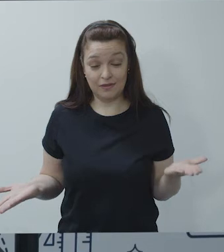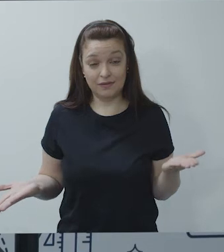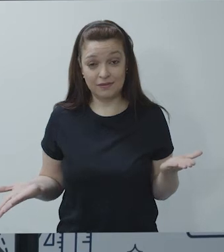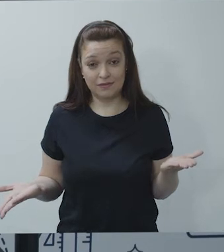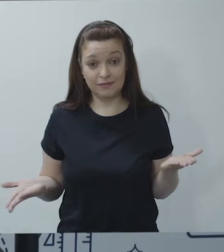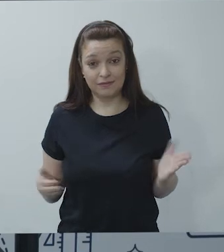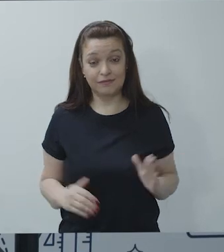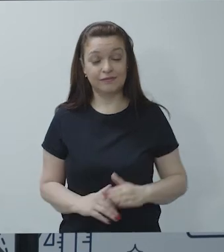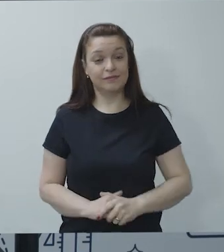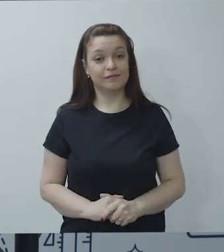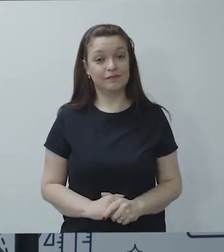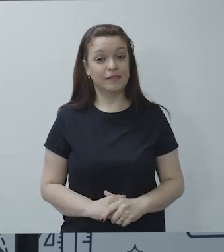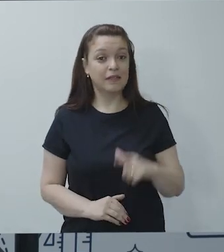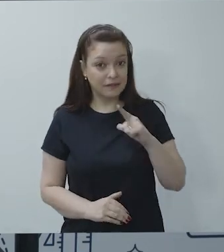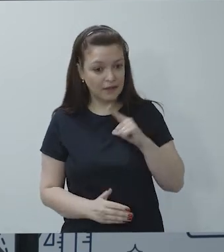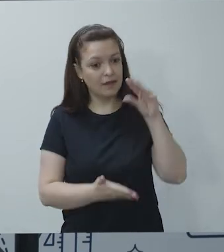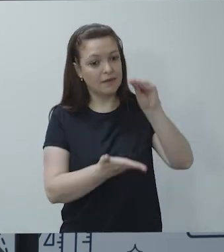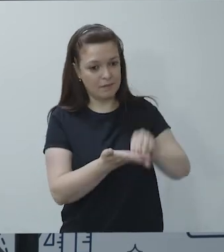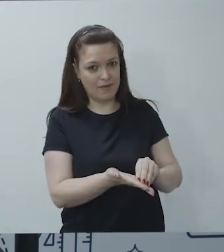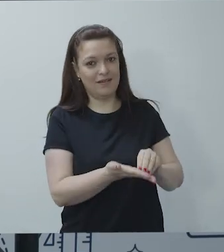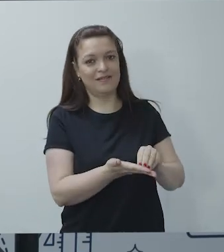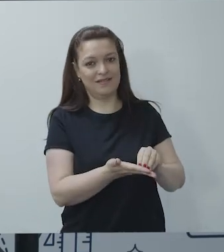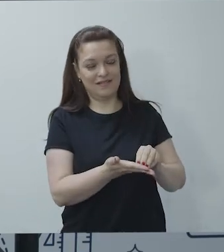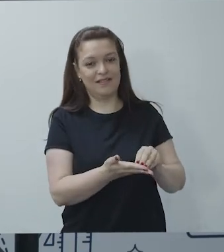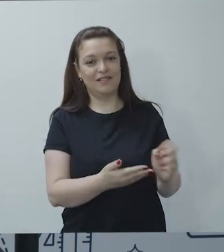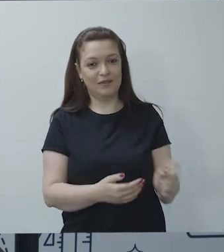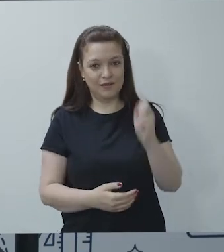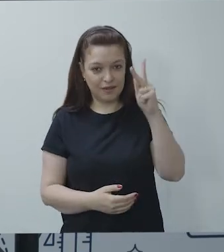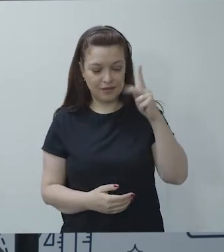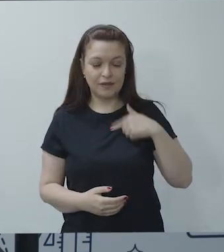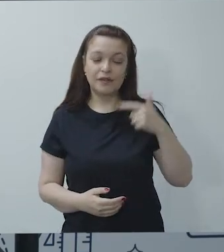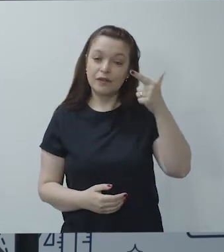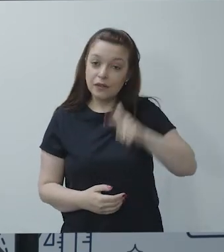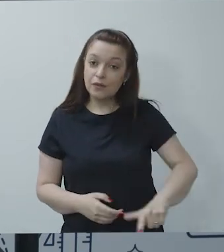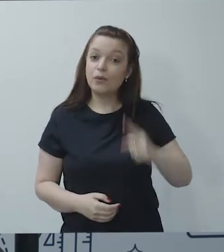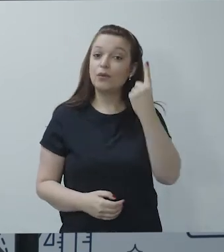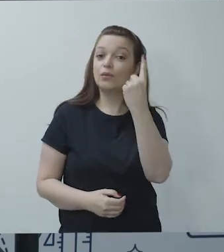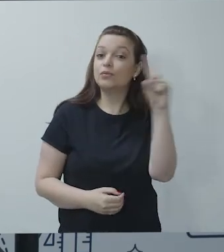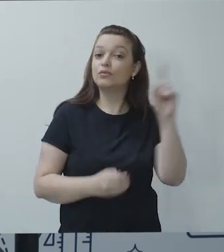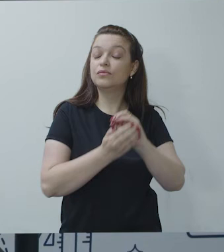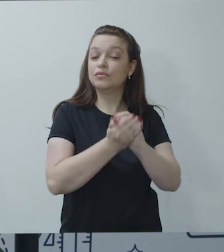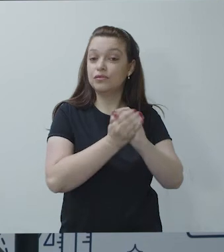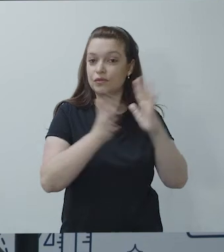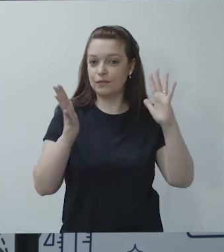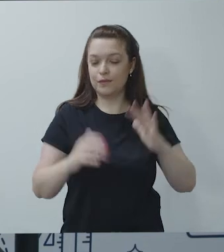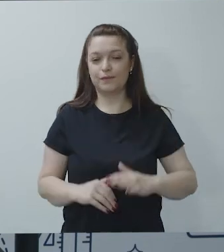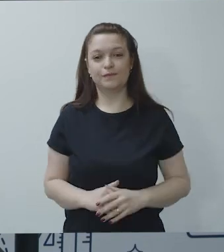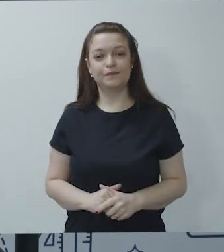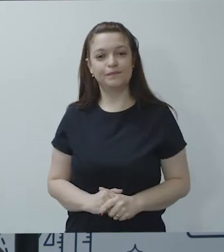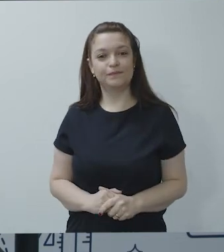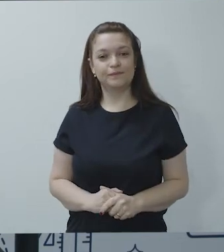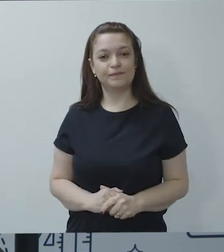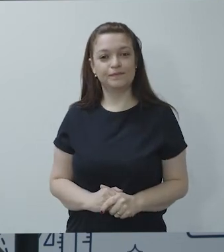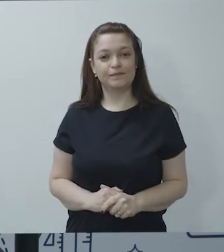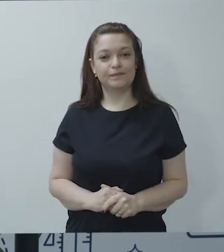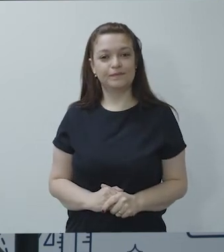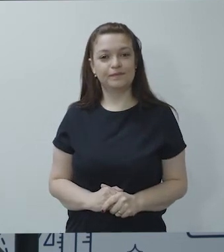número 6? Tem? Então marca. Vou jogar a última vez, tá bom?